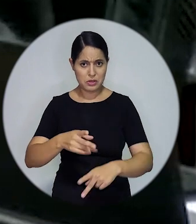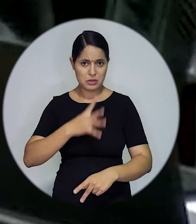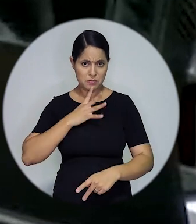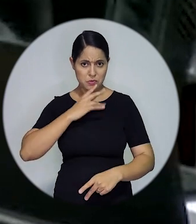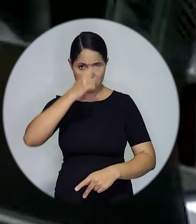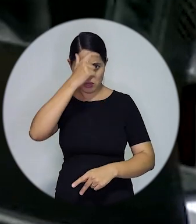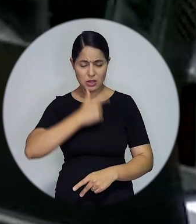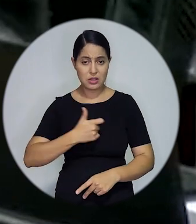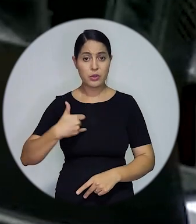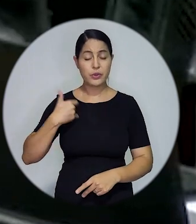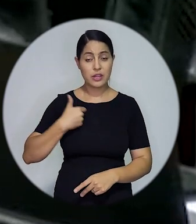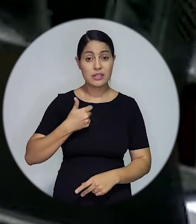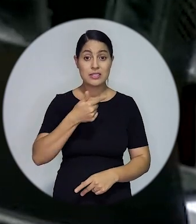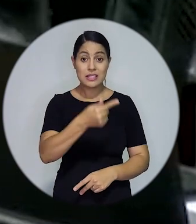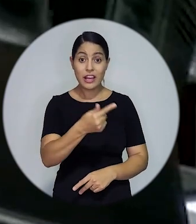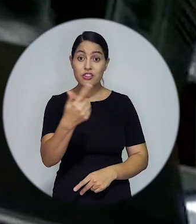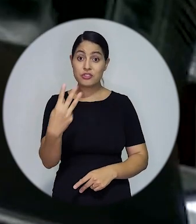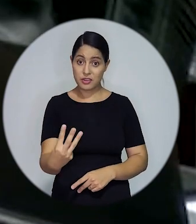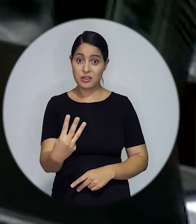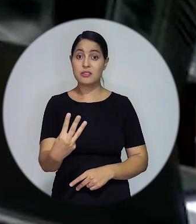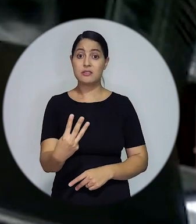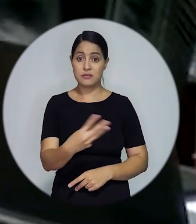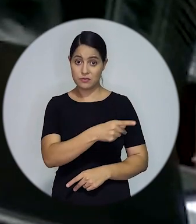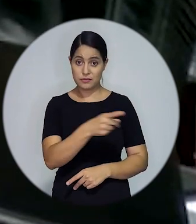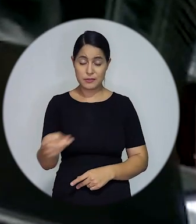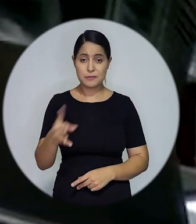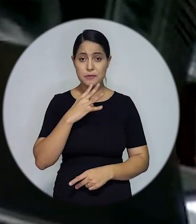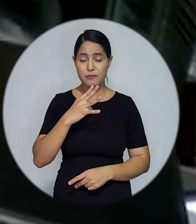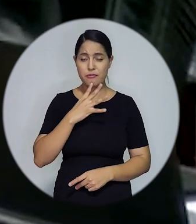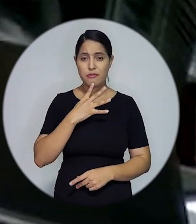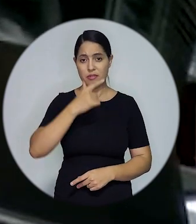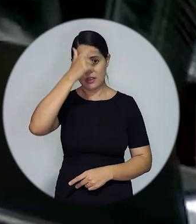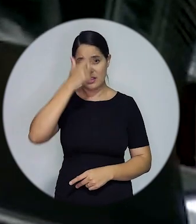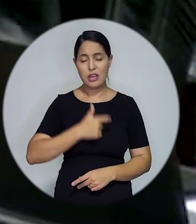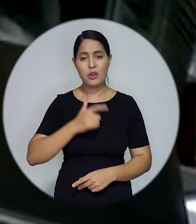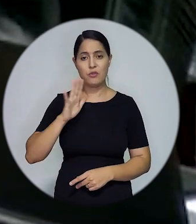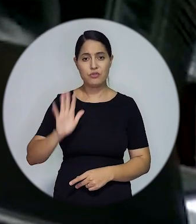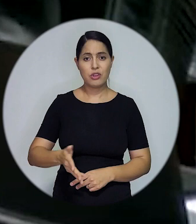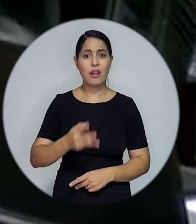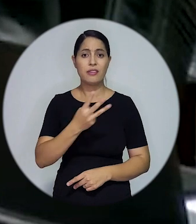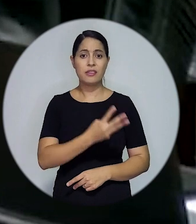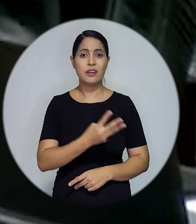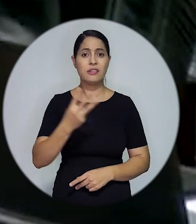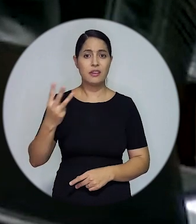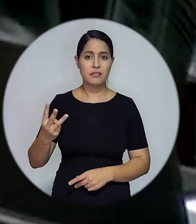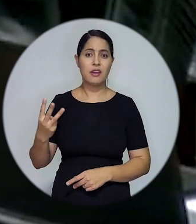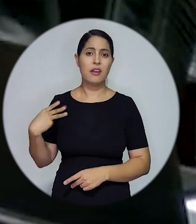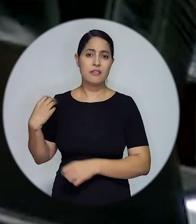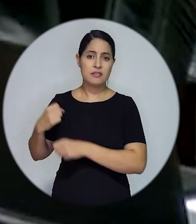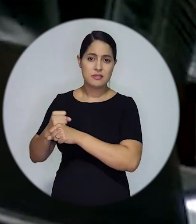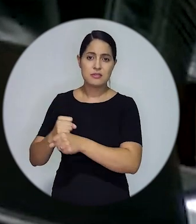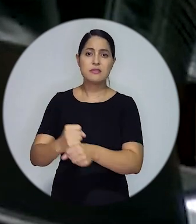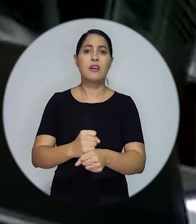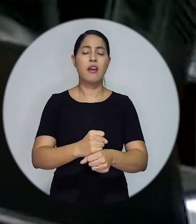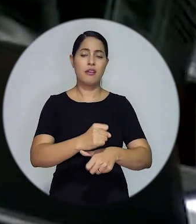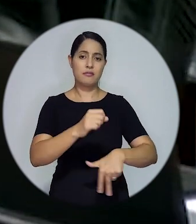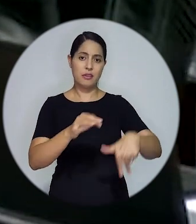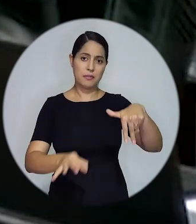Aqueles que me conhecem sabem que eu tenho 73 anos de idade, tenho 33 anos efetivo de